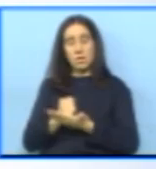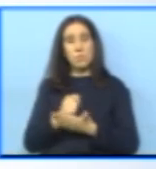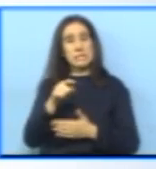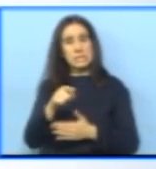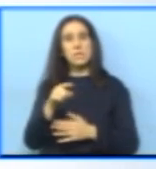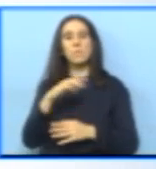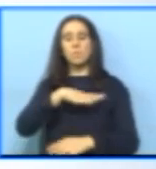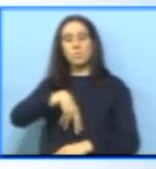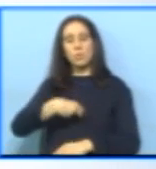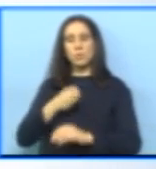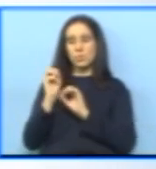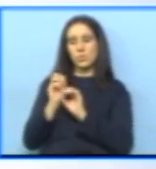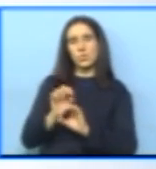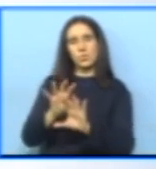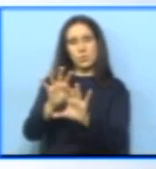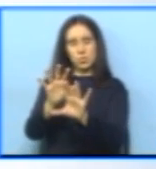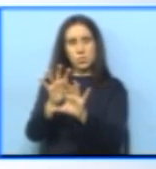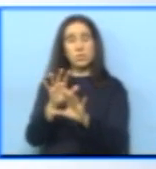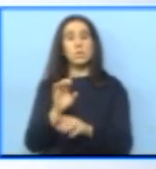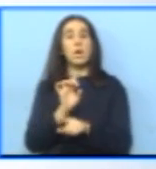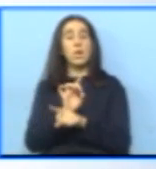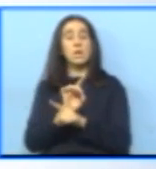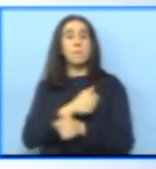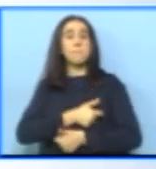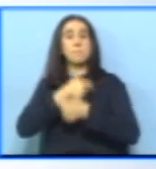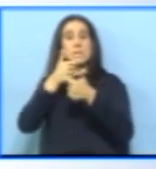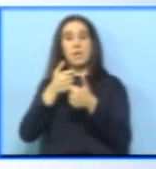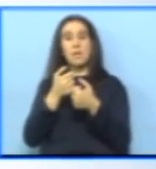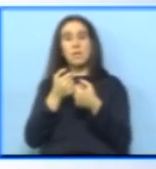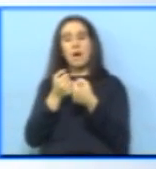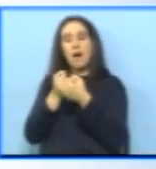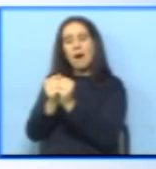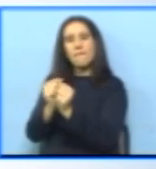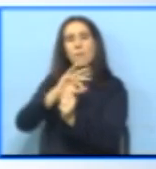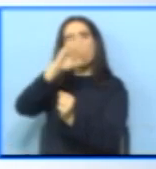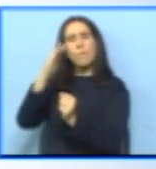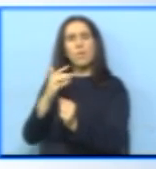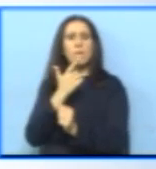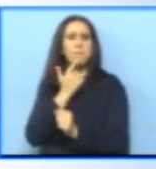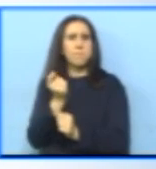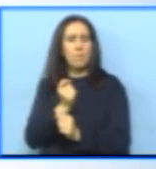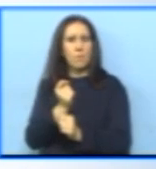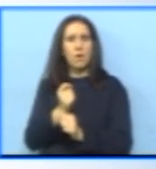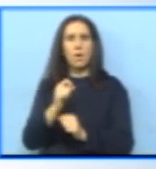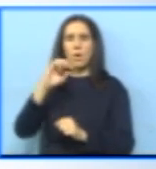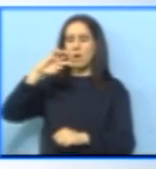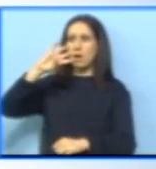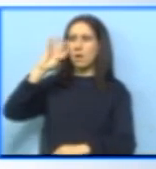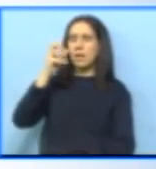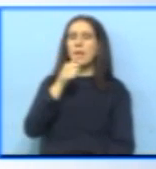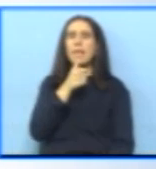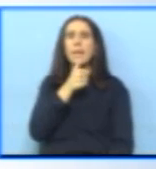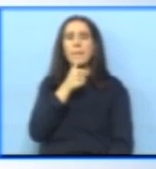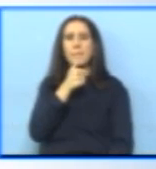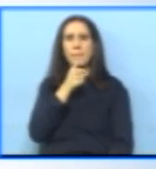a luz do mundo. Não se pode esconder uma cidade situada sobre um monte, nem se acende uma lâmpada para a colocar